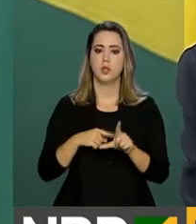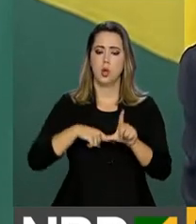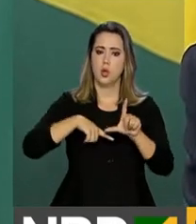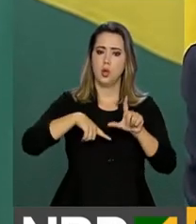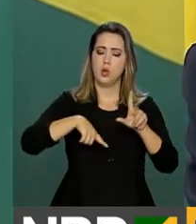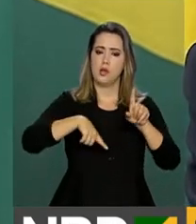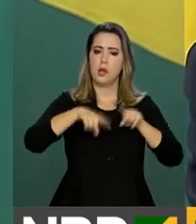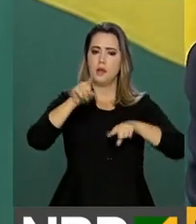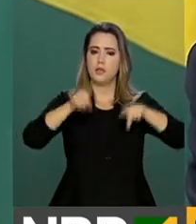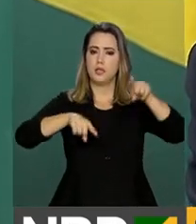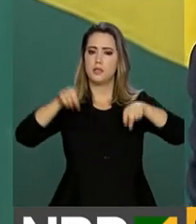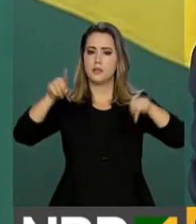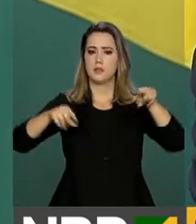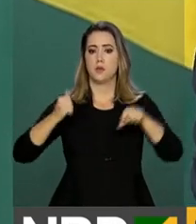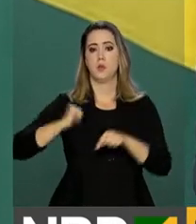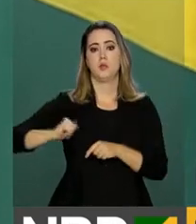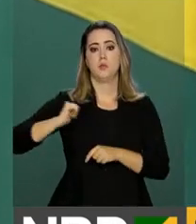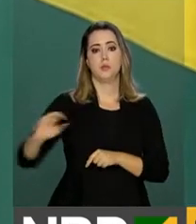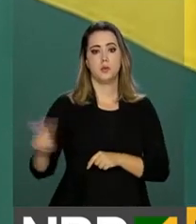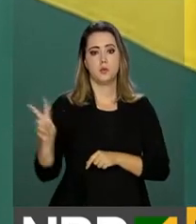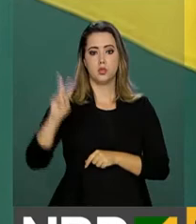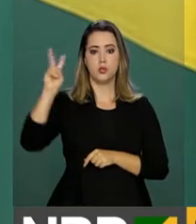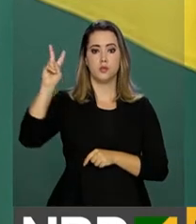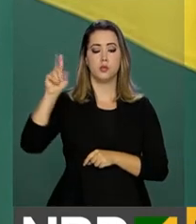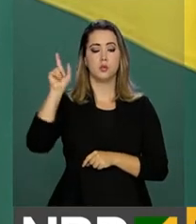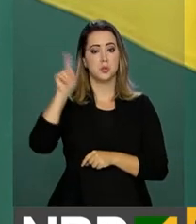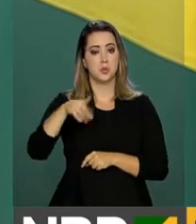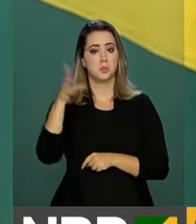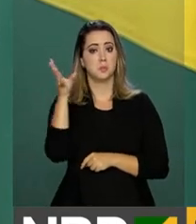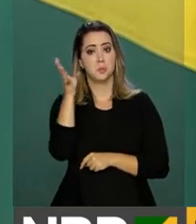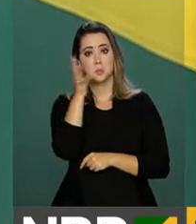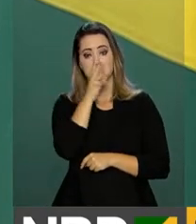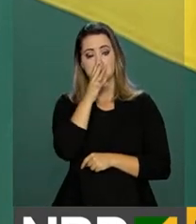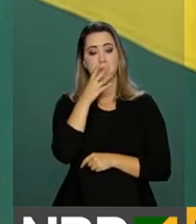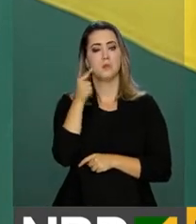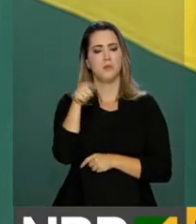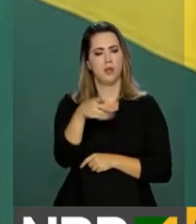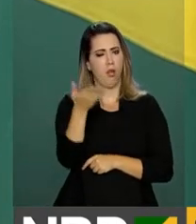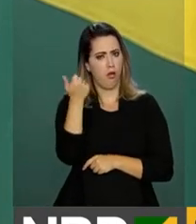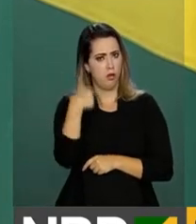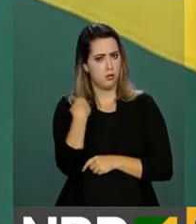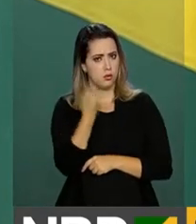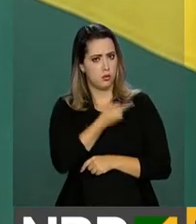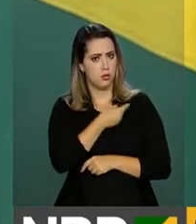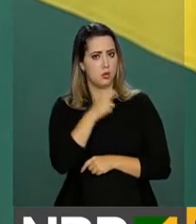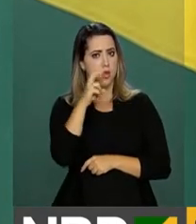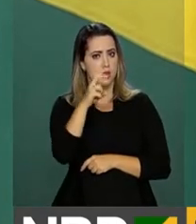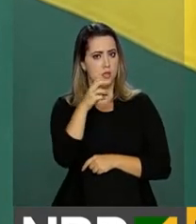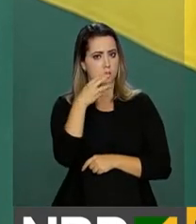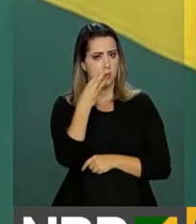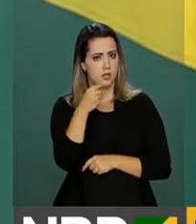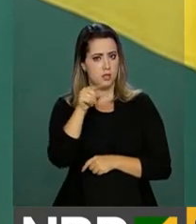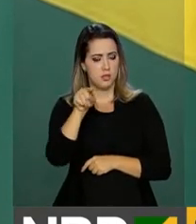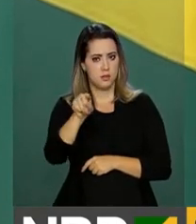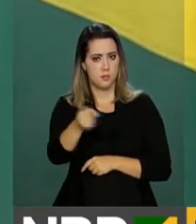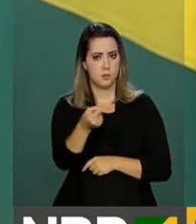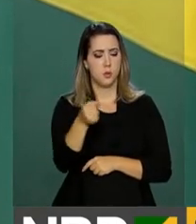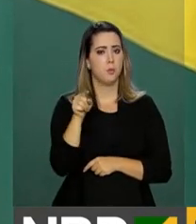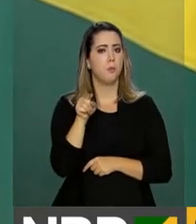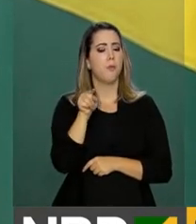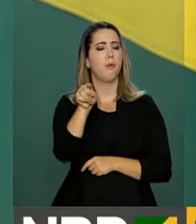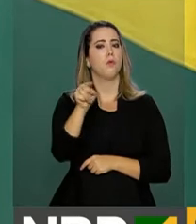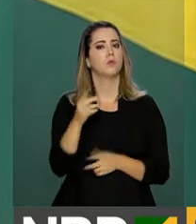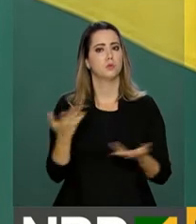é convenhamos é uma coisa extraordinária nós saímos e 53 mil pontos mais ou menos para